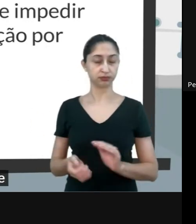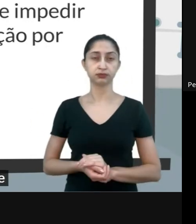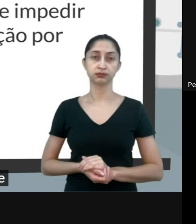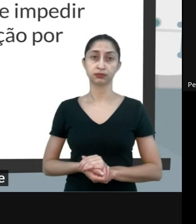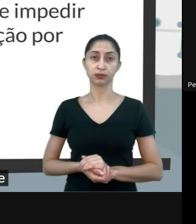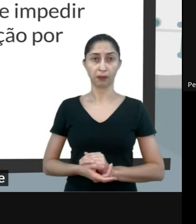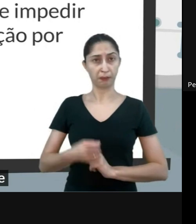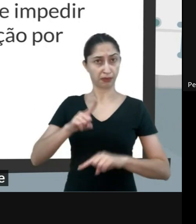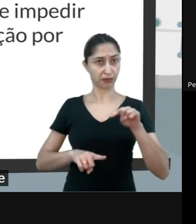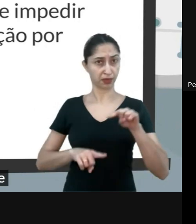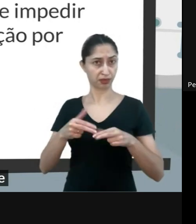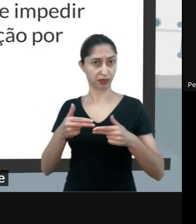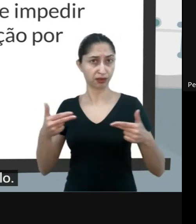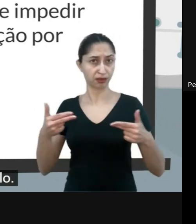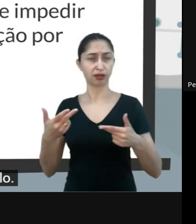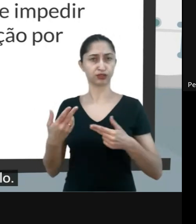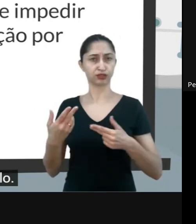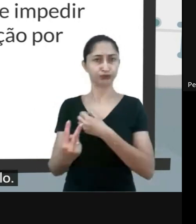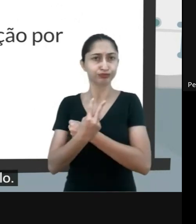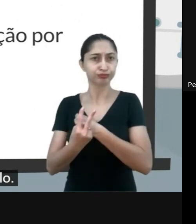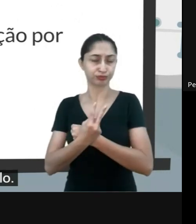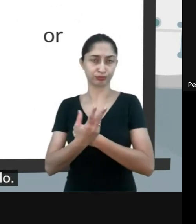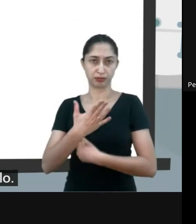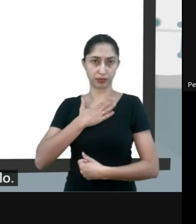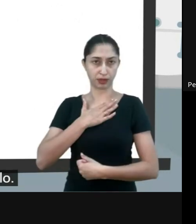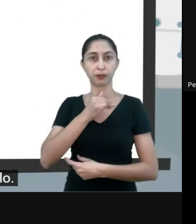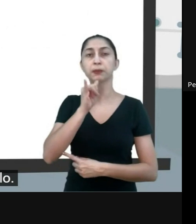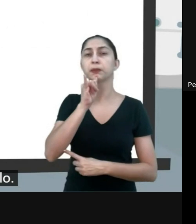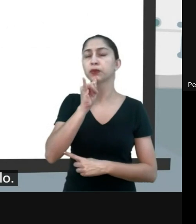patogênicos. Os equipamentos de proteção individual são um exemplo.